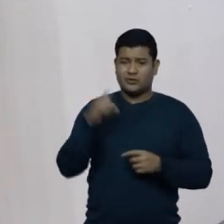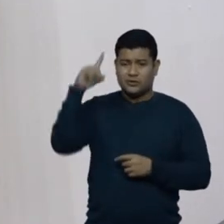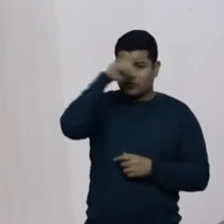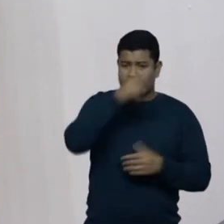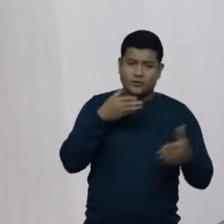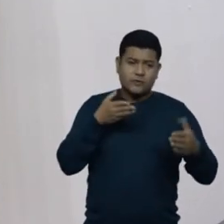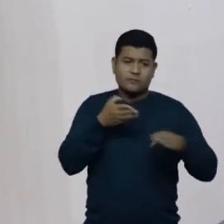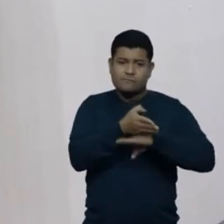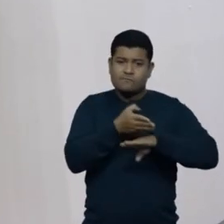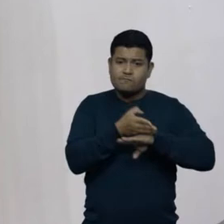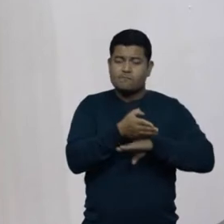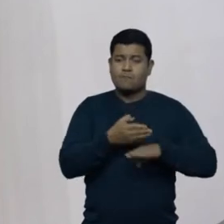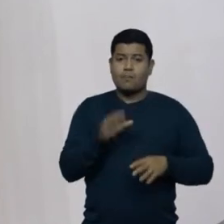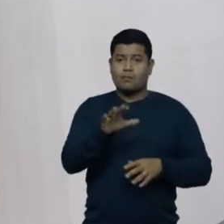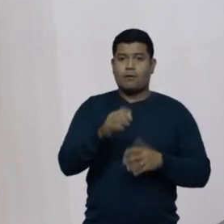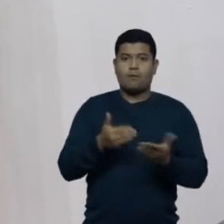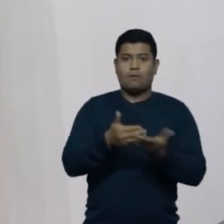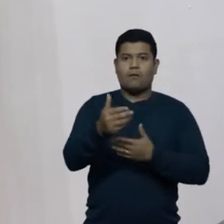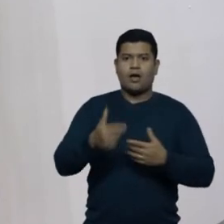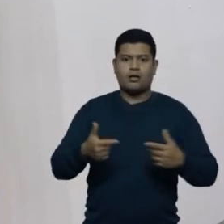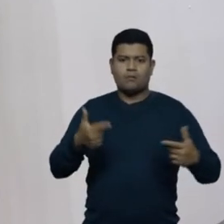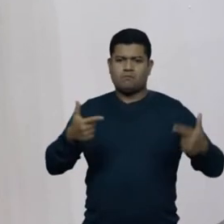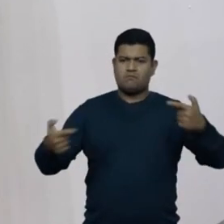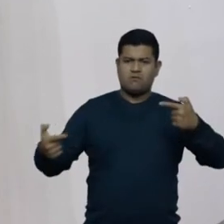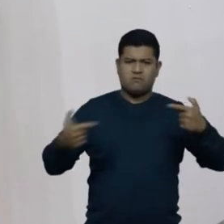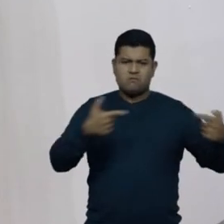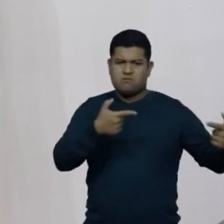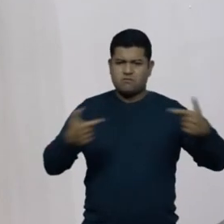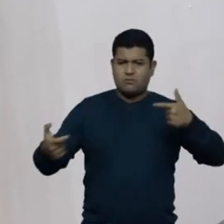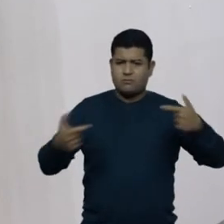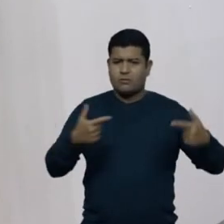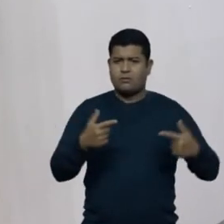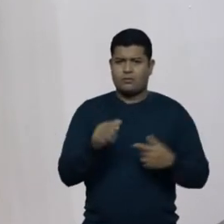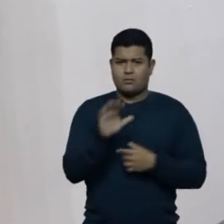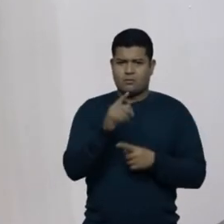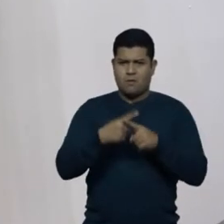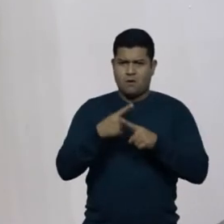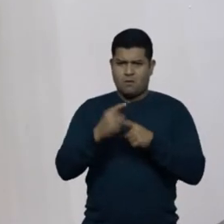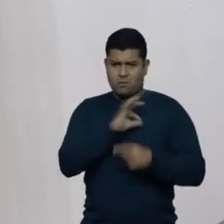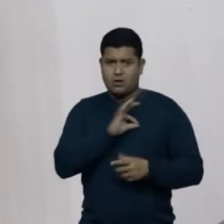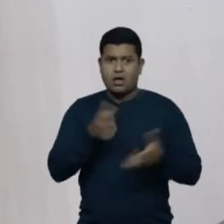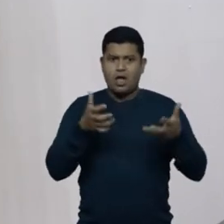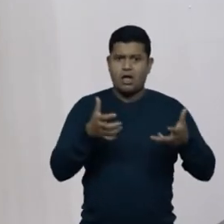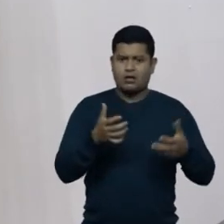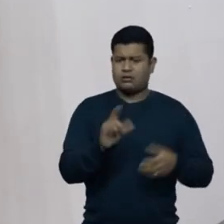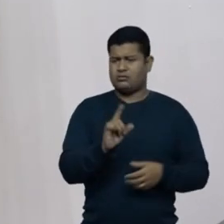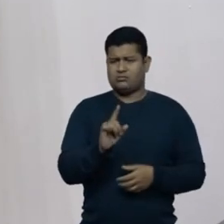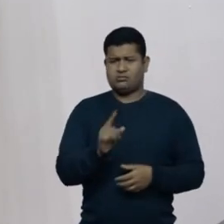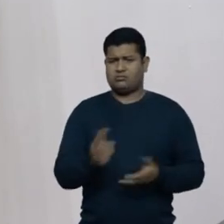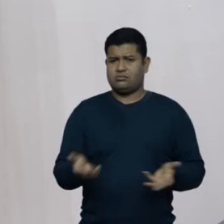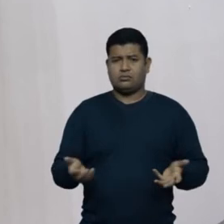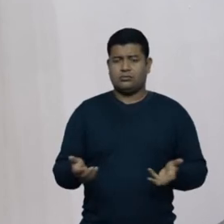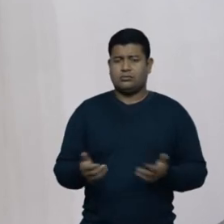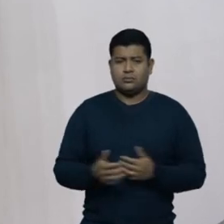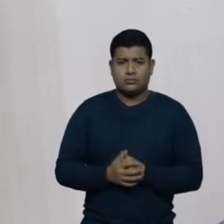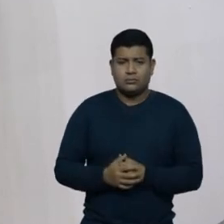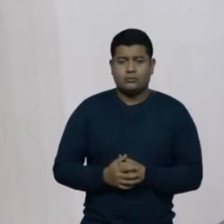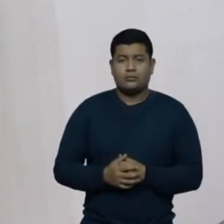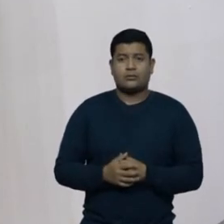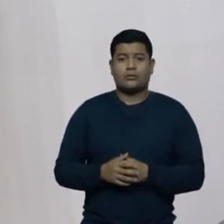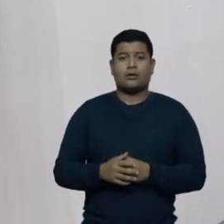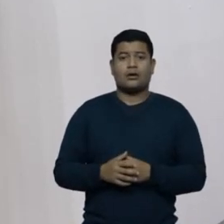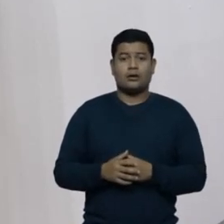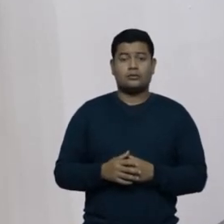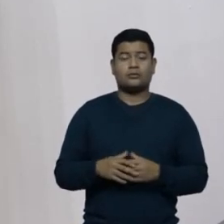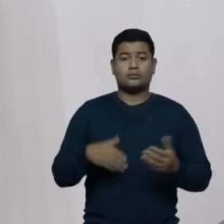porque a polícia queria. A polícia queria chegar, todos estão presos, aprende as armas, vamos para a delegacia